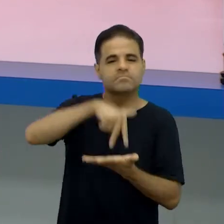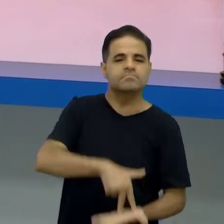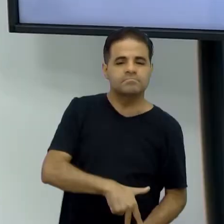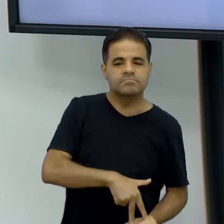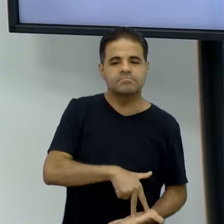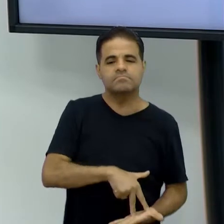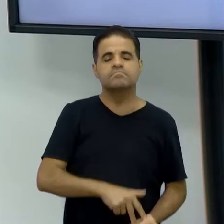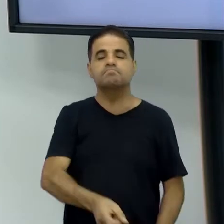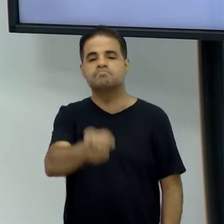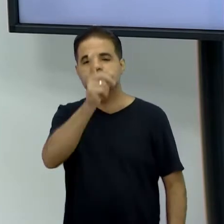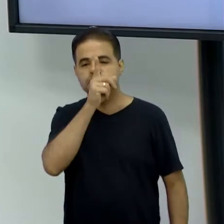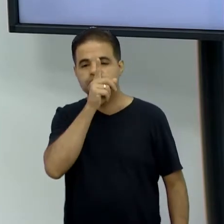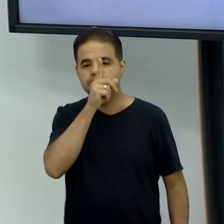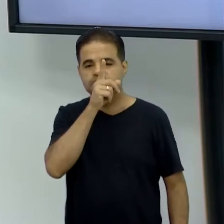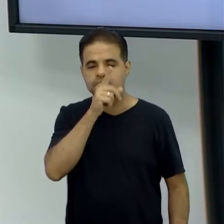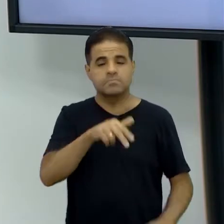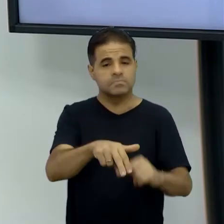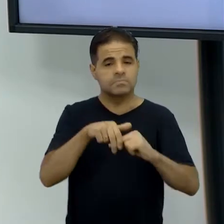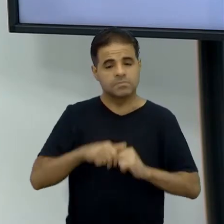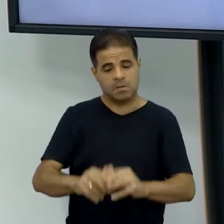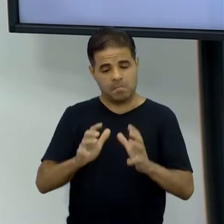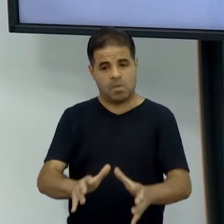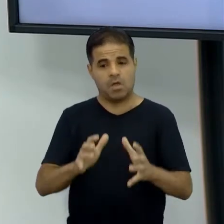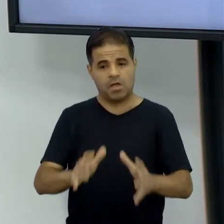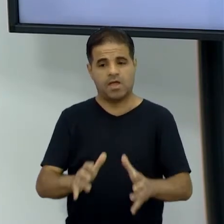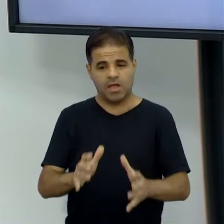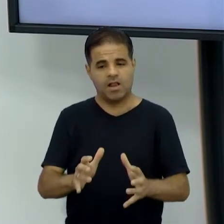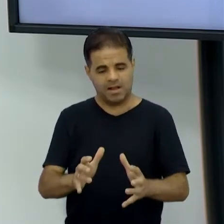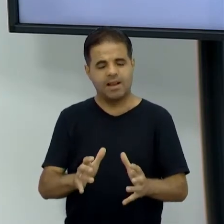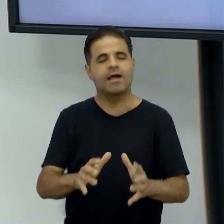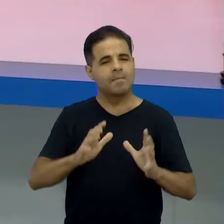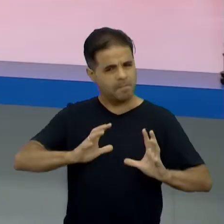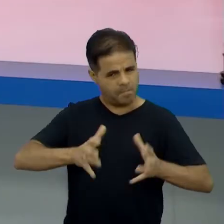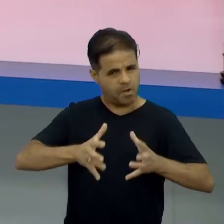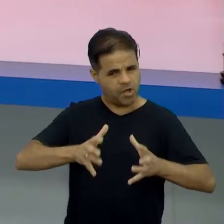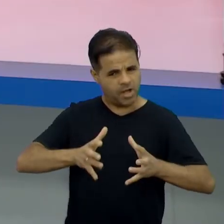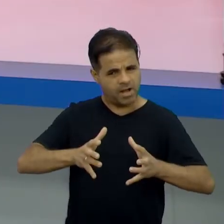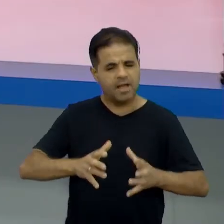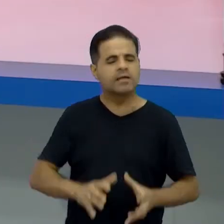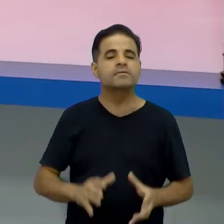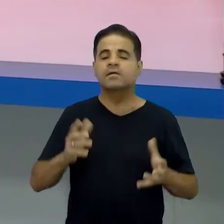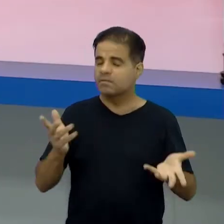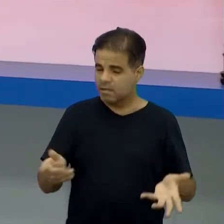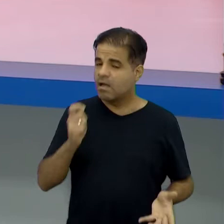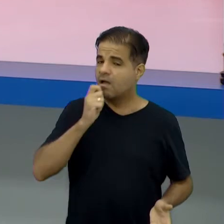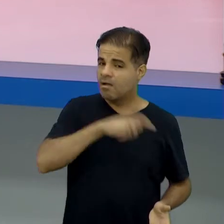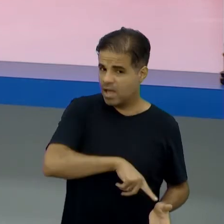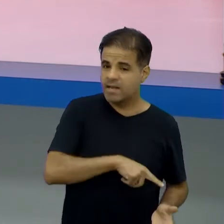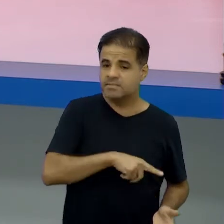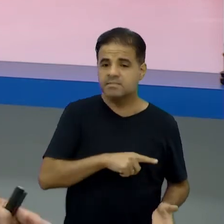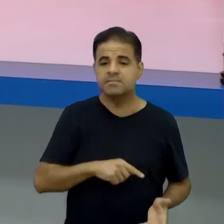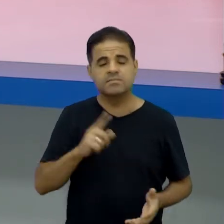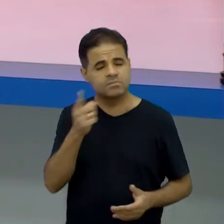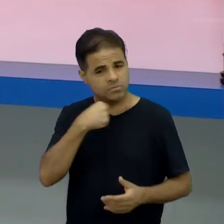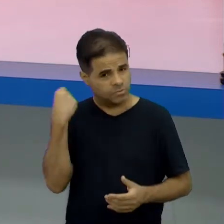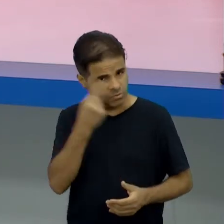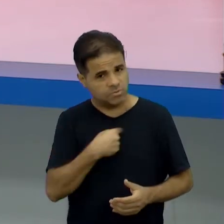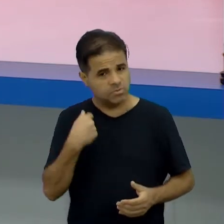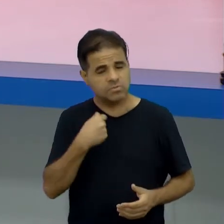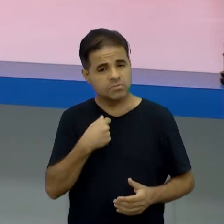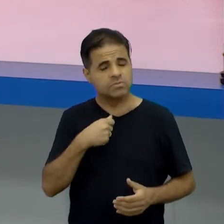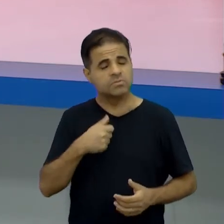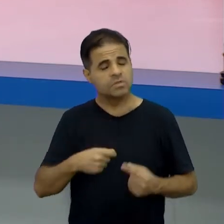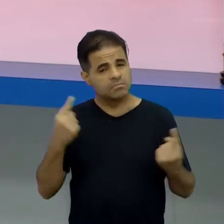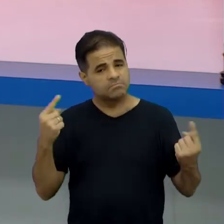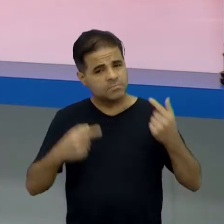Ficam em silêncio por causa da bola, que tem o guiz. Exatamente, né? Mas é engraçado, porque assim, a gente, quando